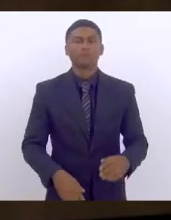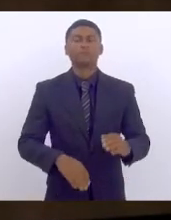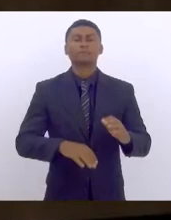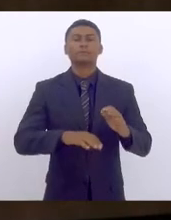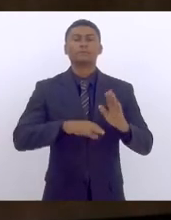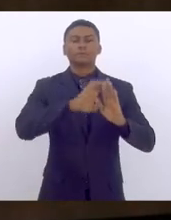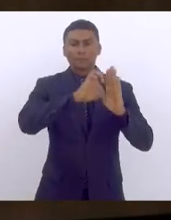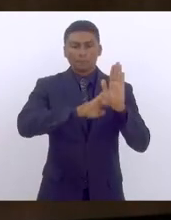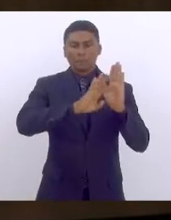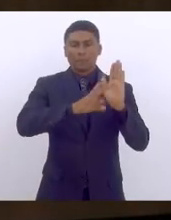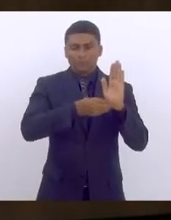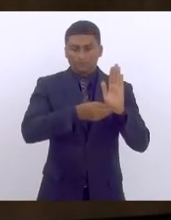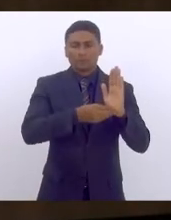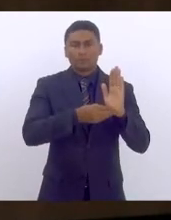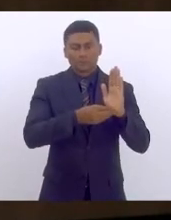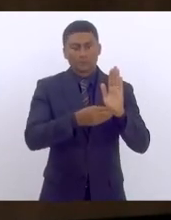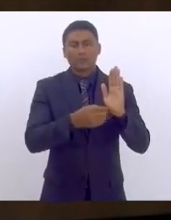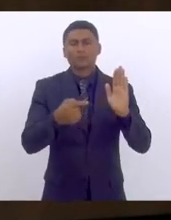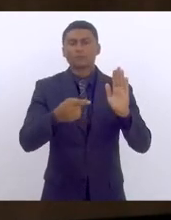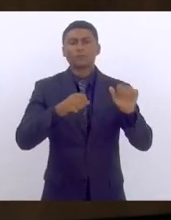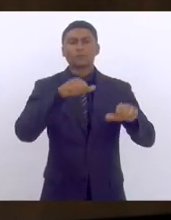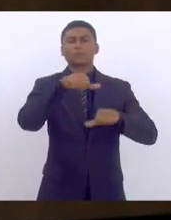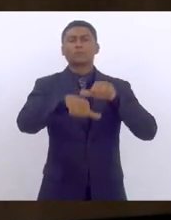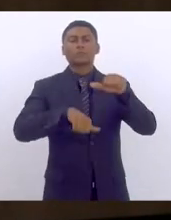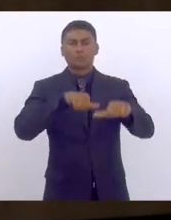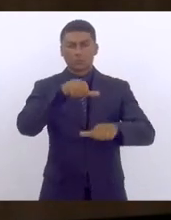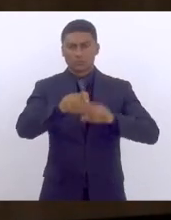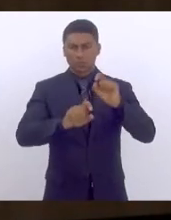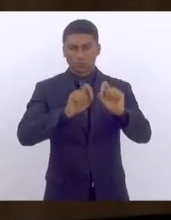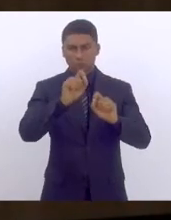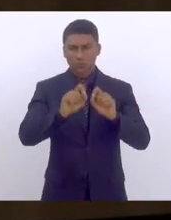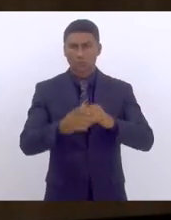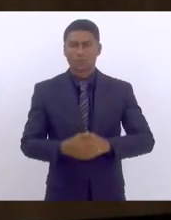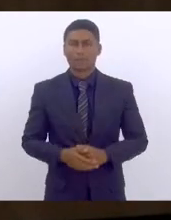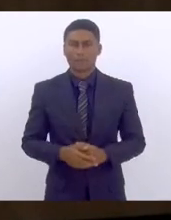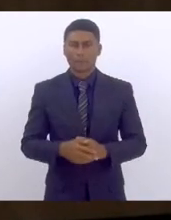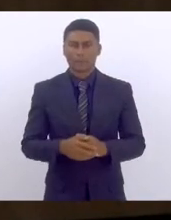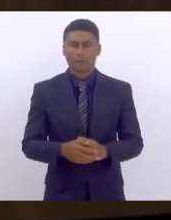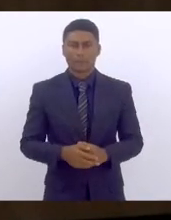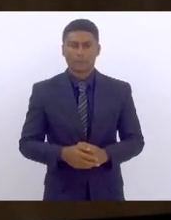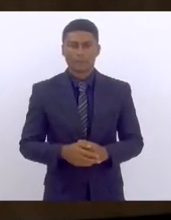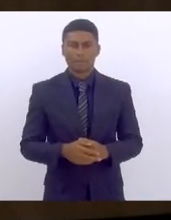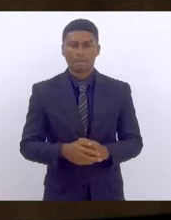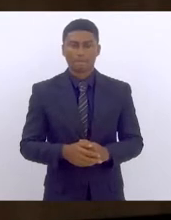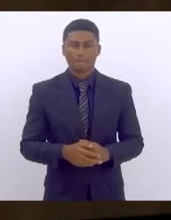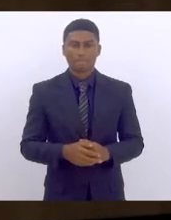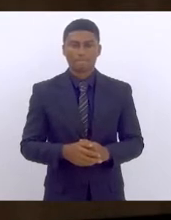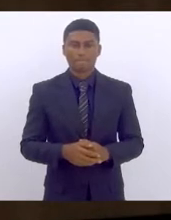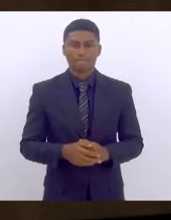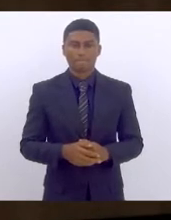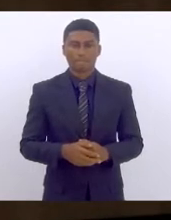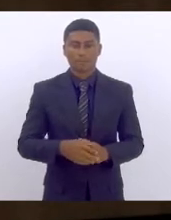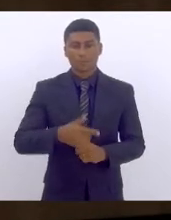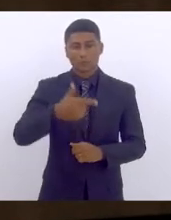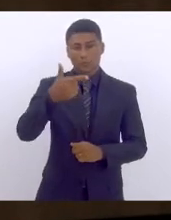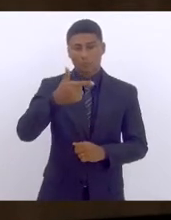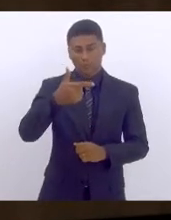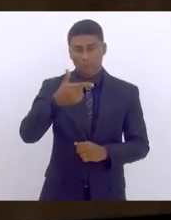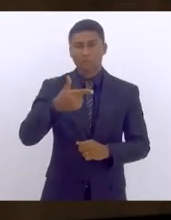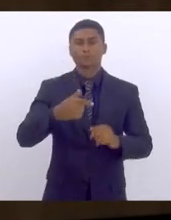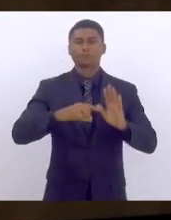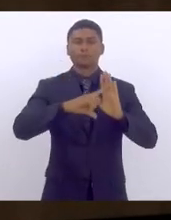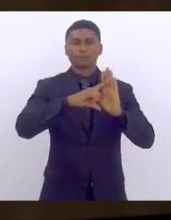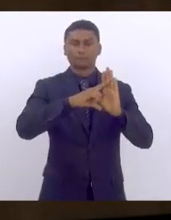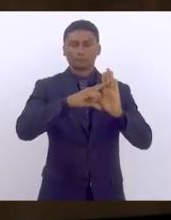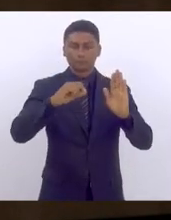modificativa que altera a emenda. Emenda modificativa 2, que altera o